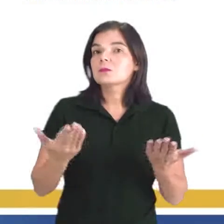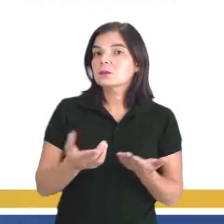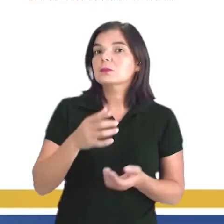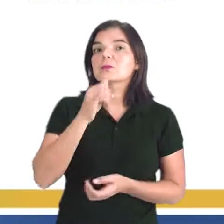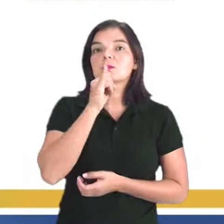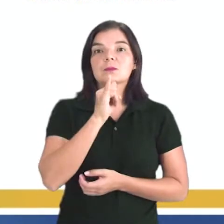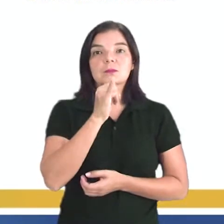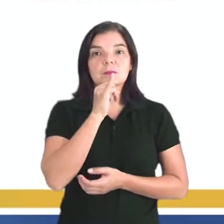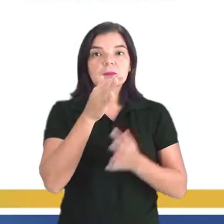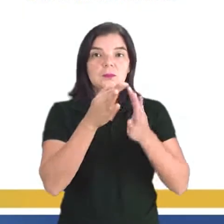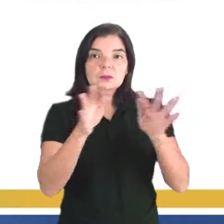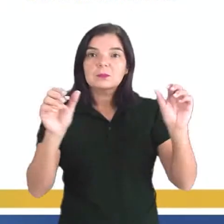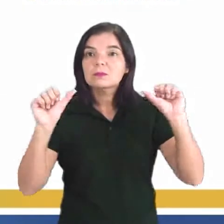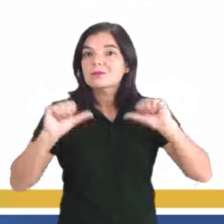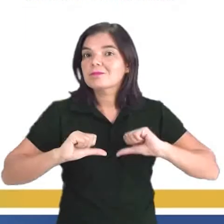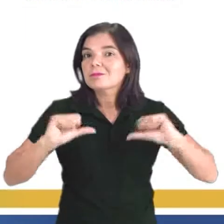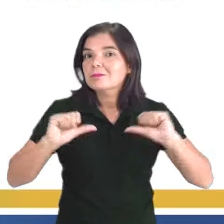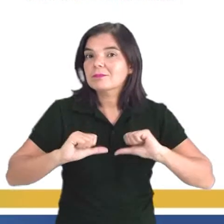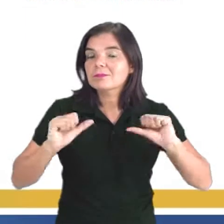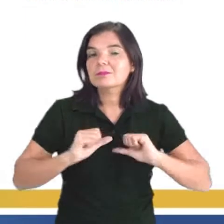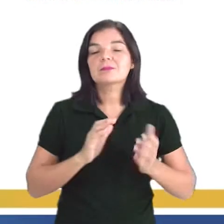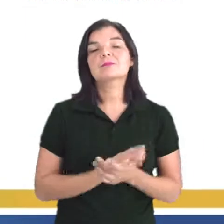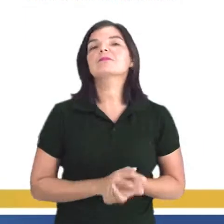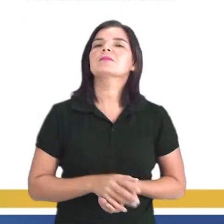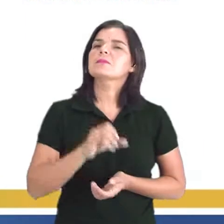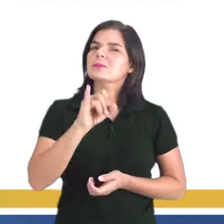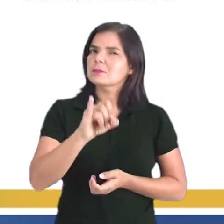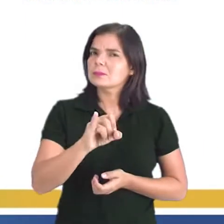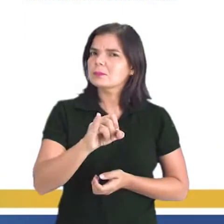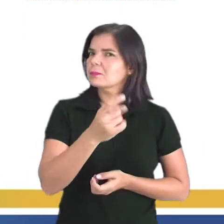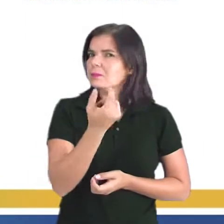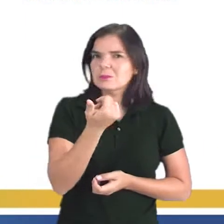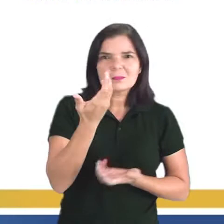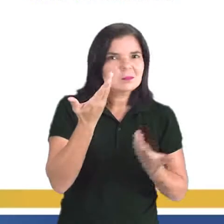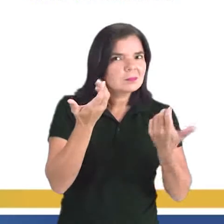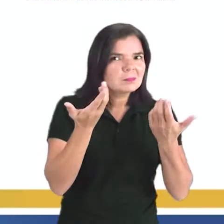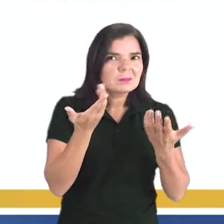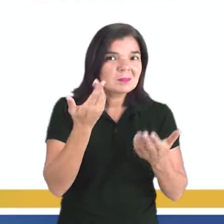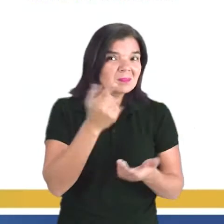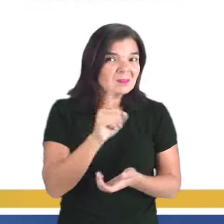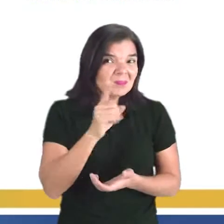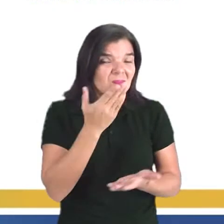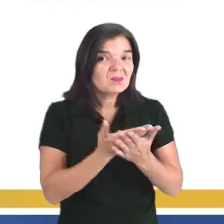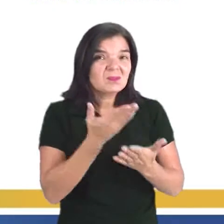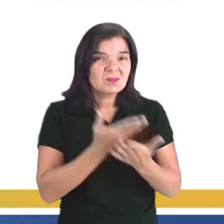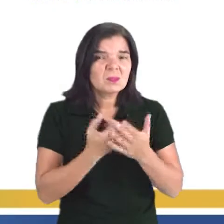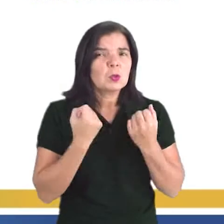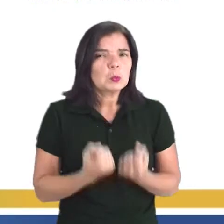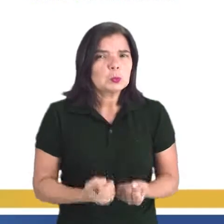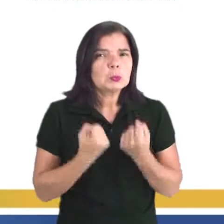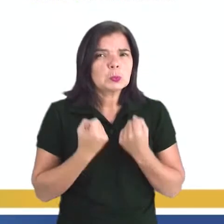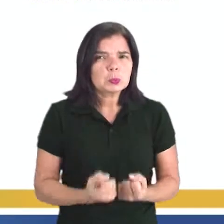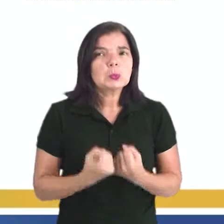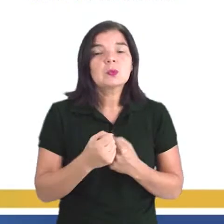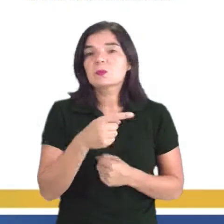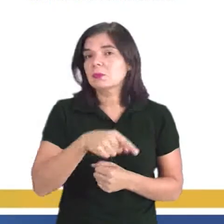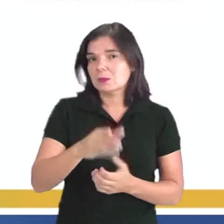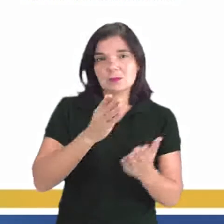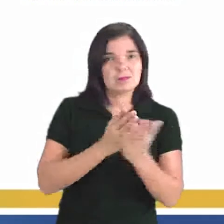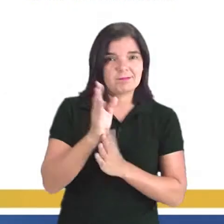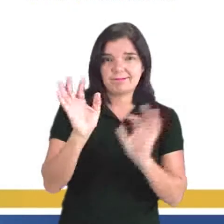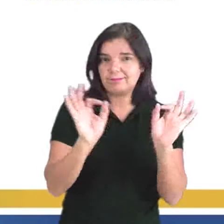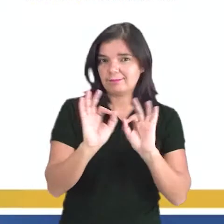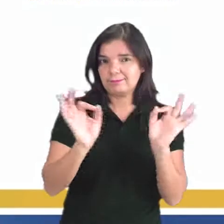um exemplo com as formas negativas. Se você não estudar arduamente, pesado, você não